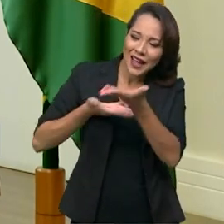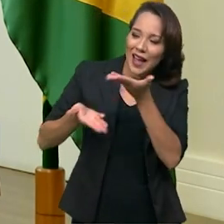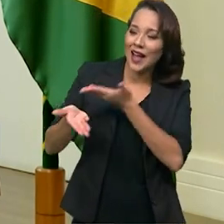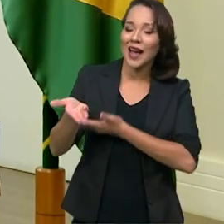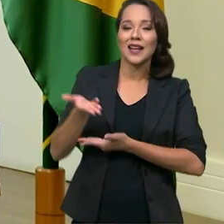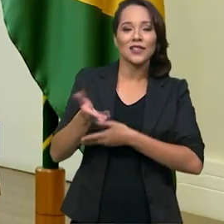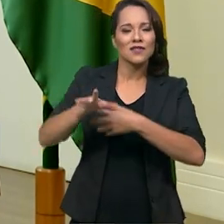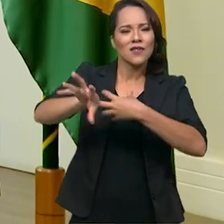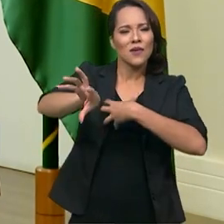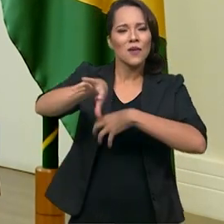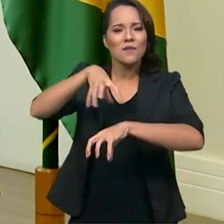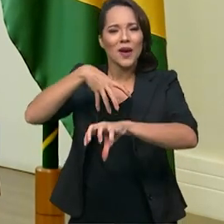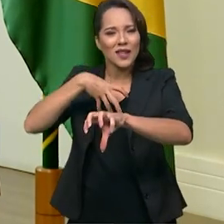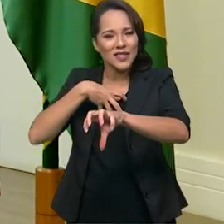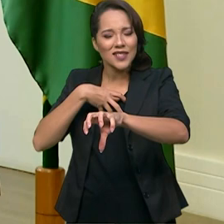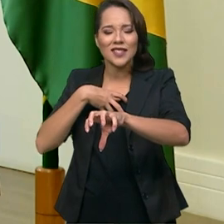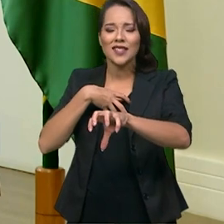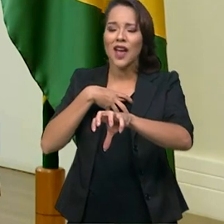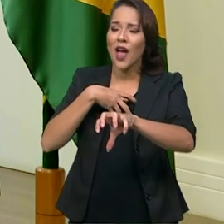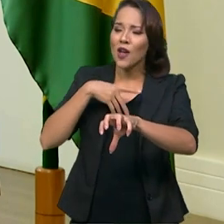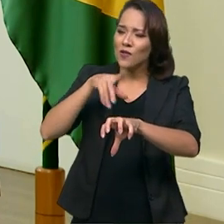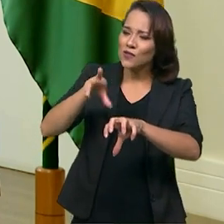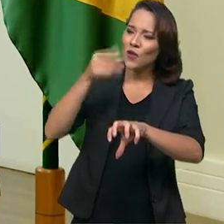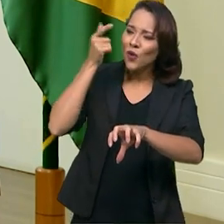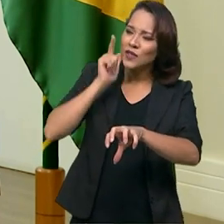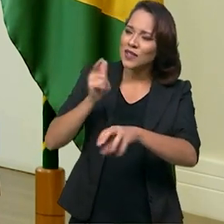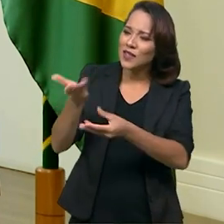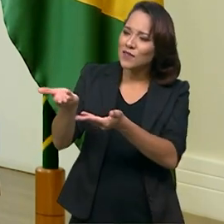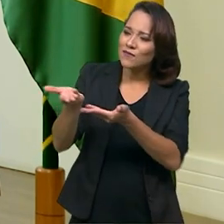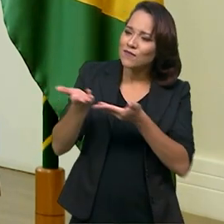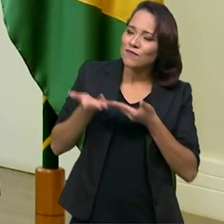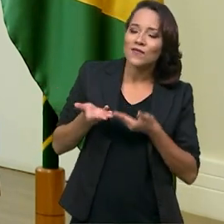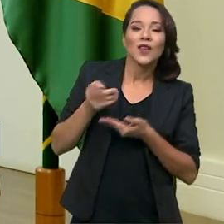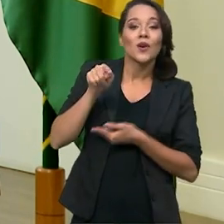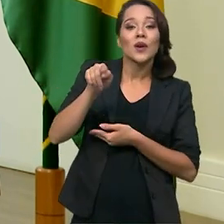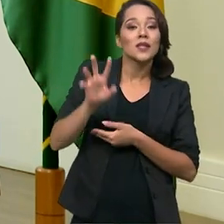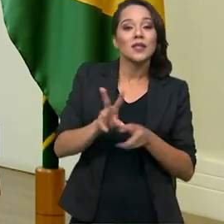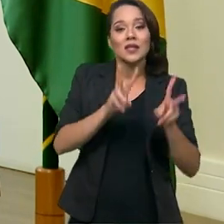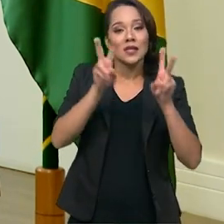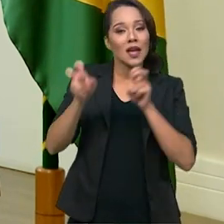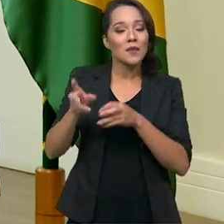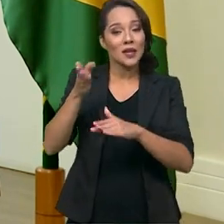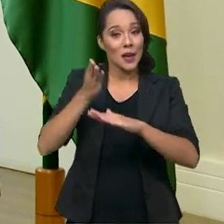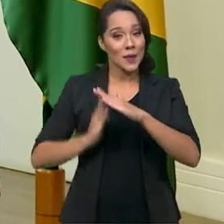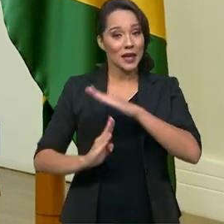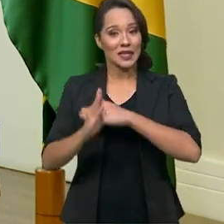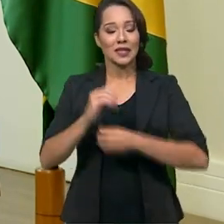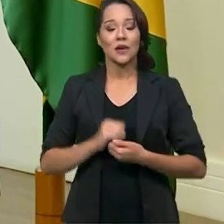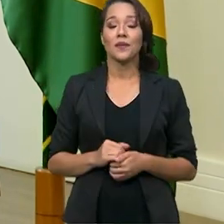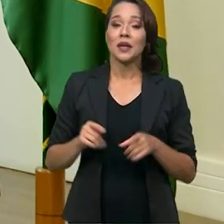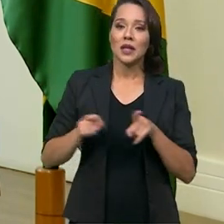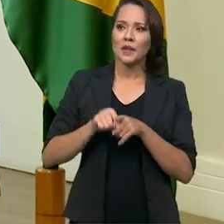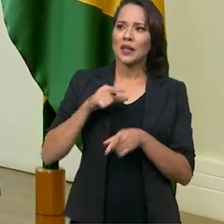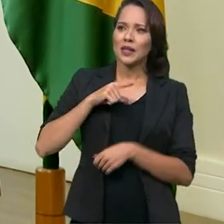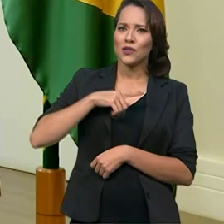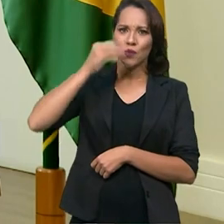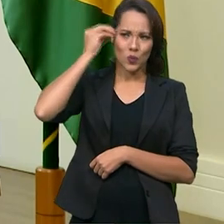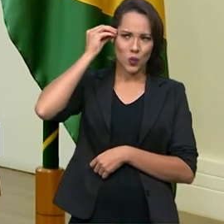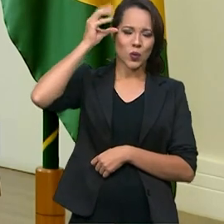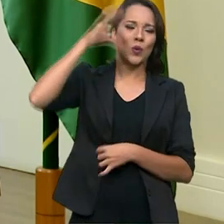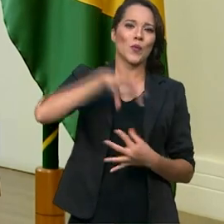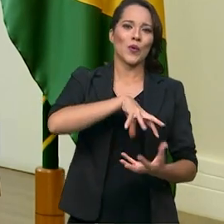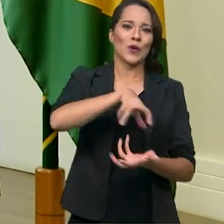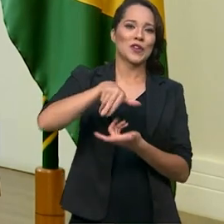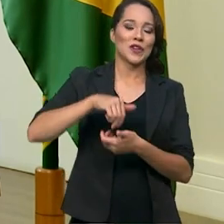com empatia com o próximo, tem conseguido lidar com essa questão da imigração, tem tido reconhecimento